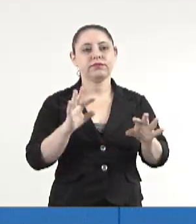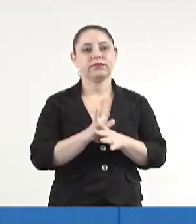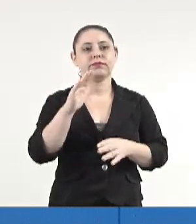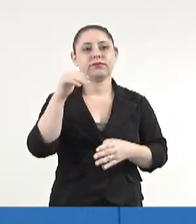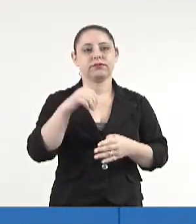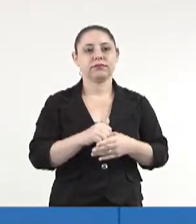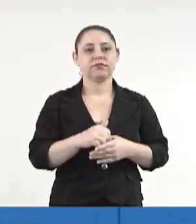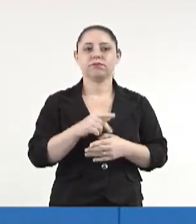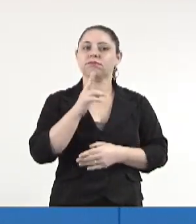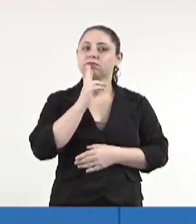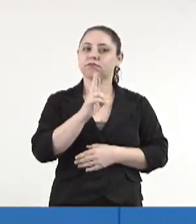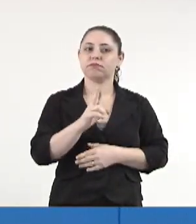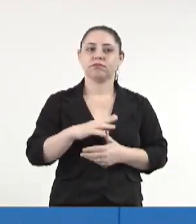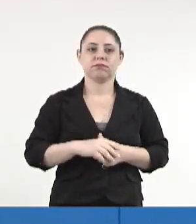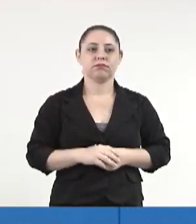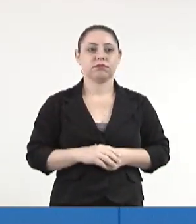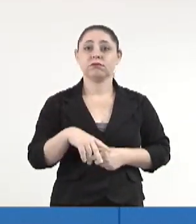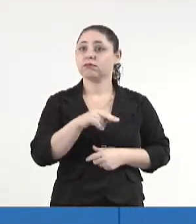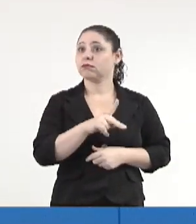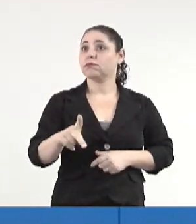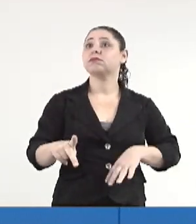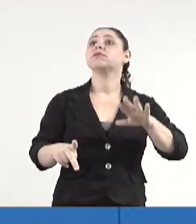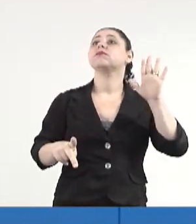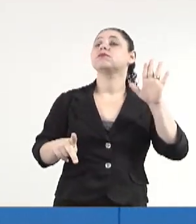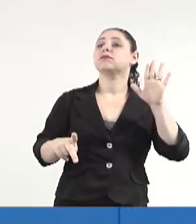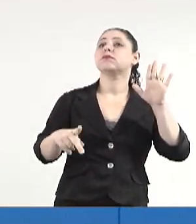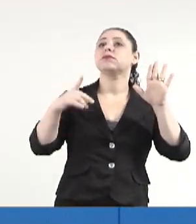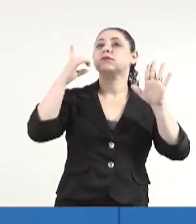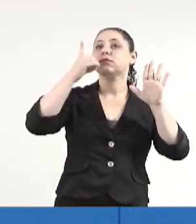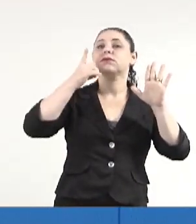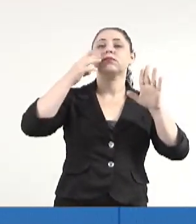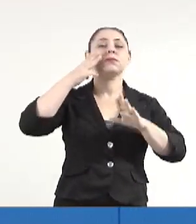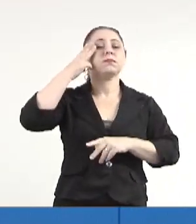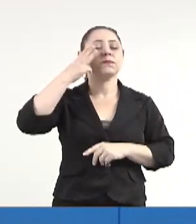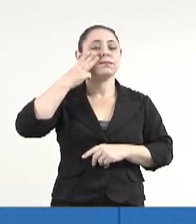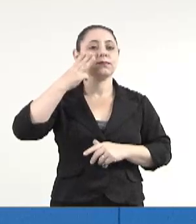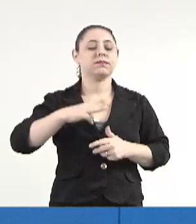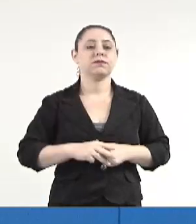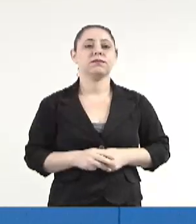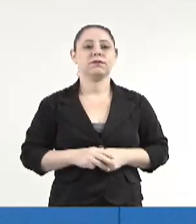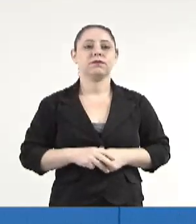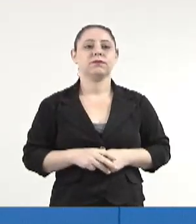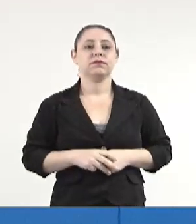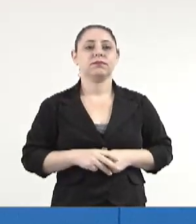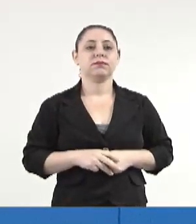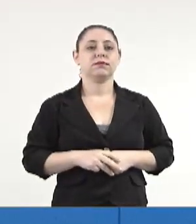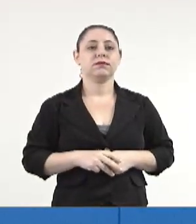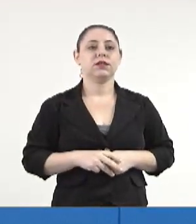votação, consulta o resultado. Presidente. Deputada Mara Caseiro.